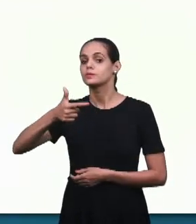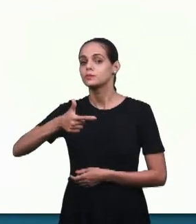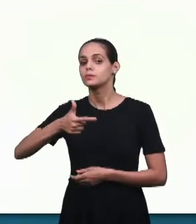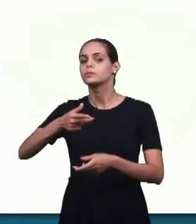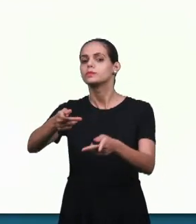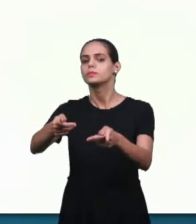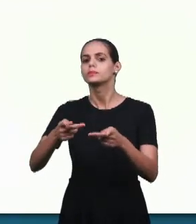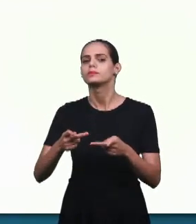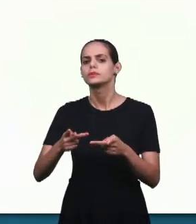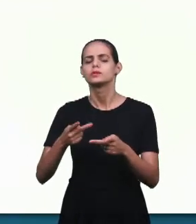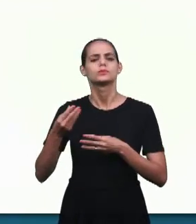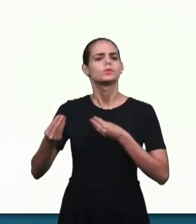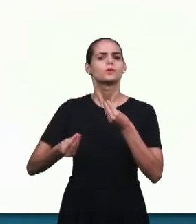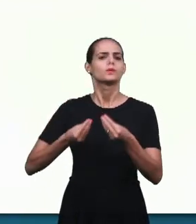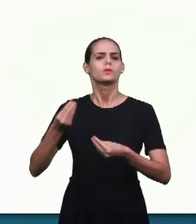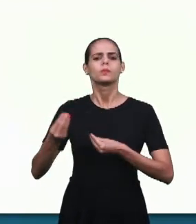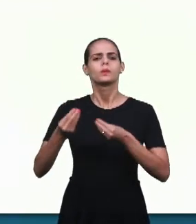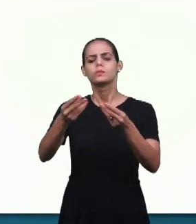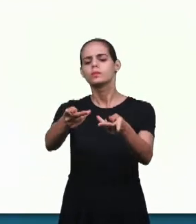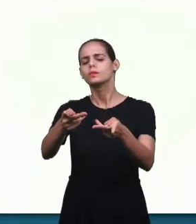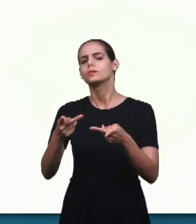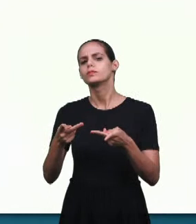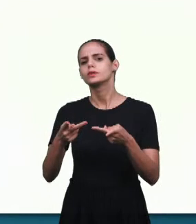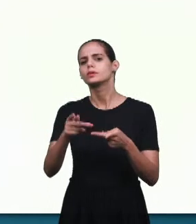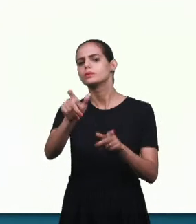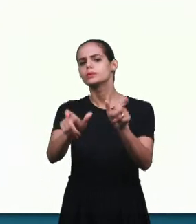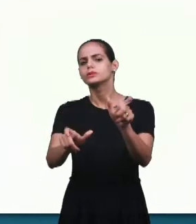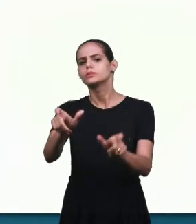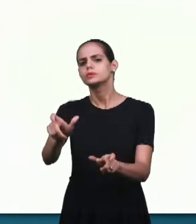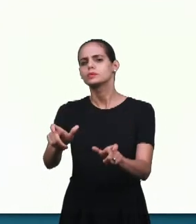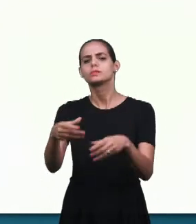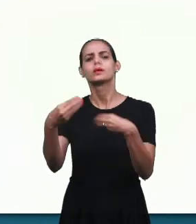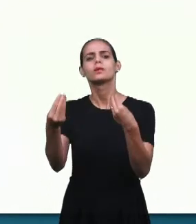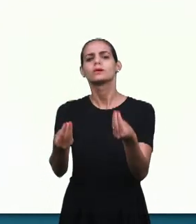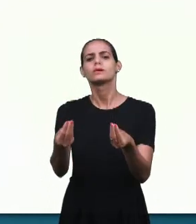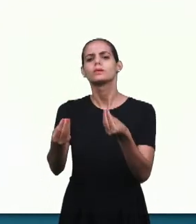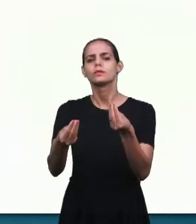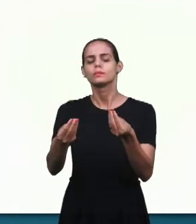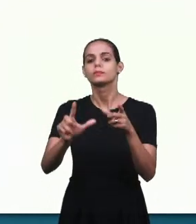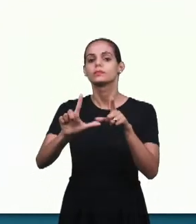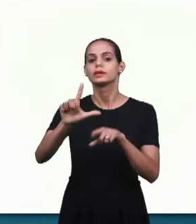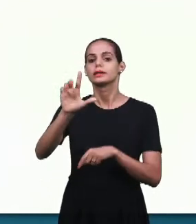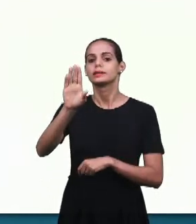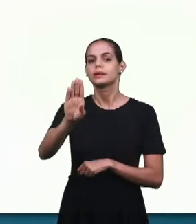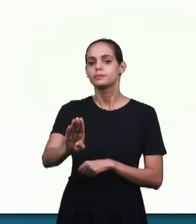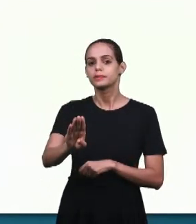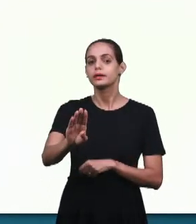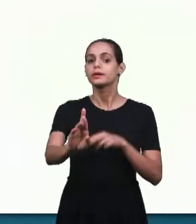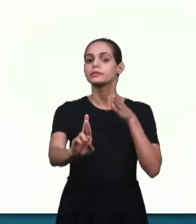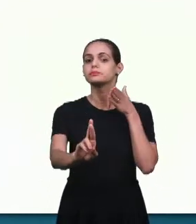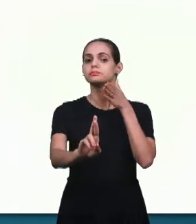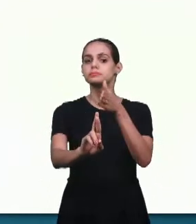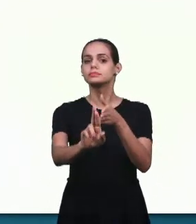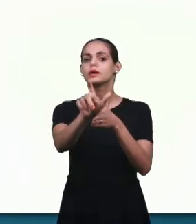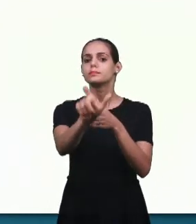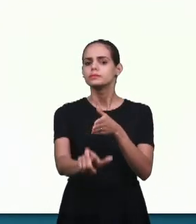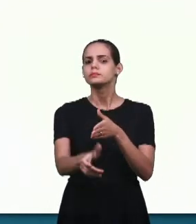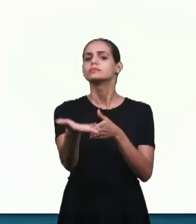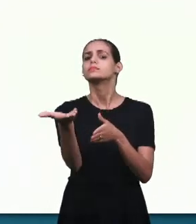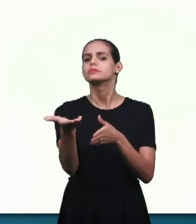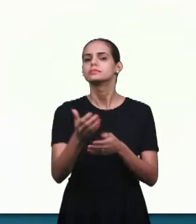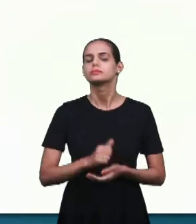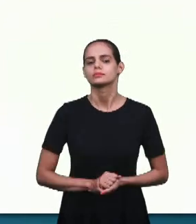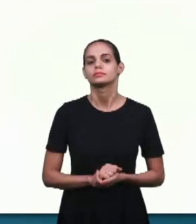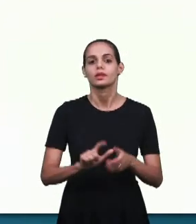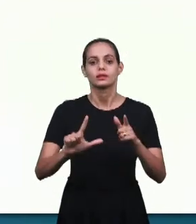como foi feito o segundo convite? A letra B, a quem foi dirigido o segundo convite? E a letra C, cite